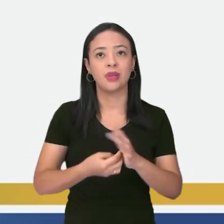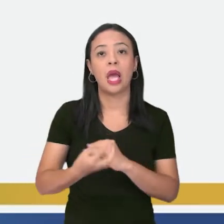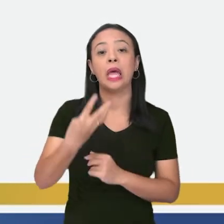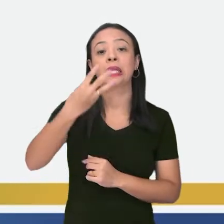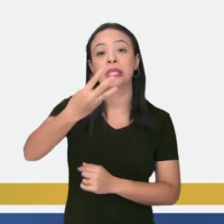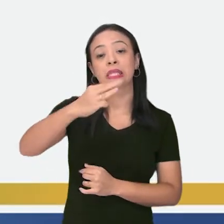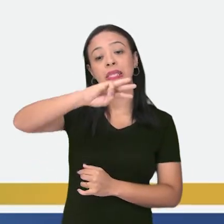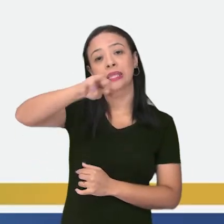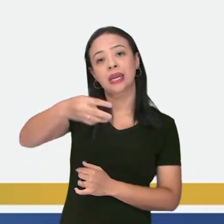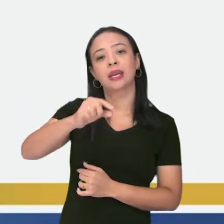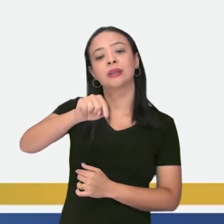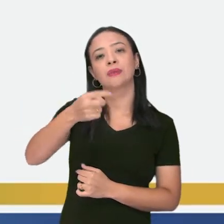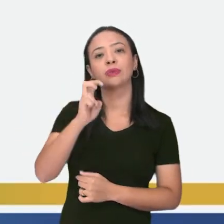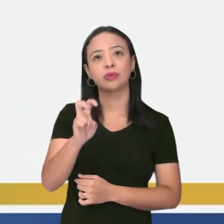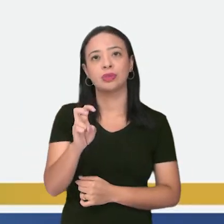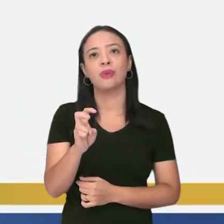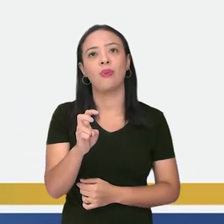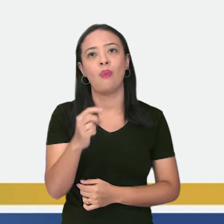coisa lá, ó.